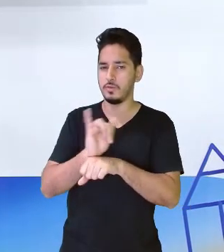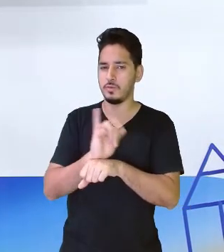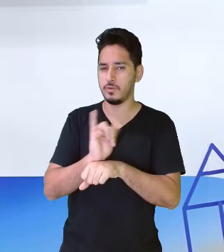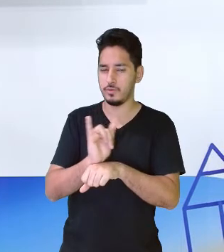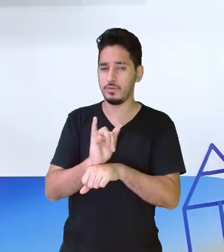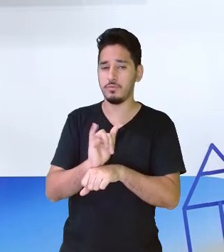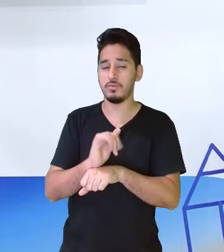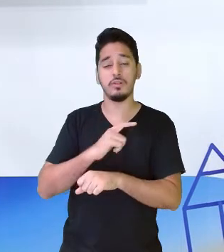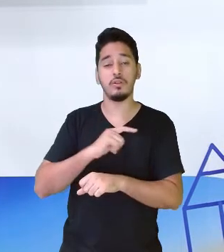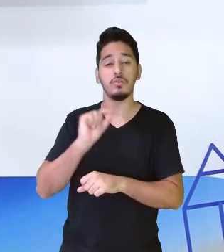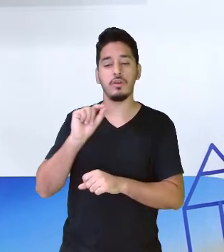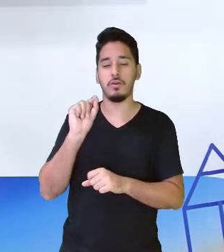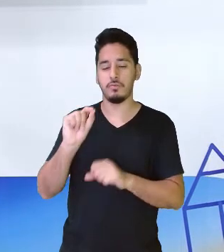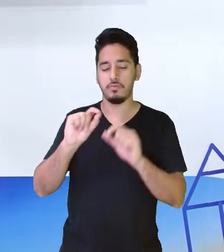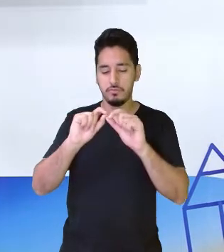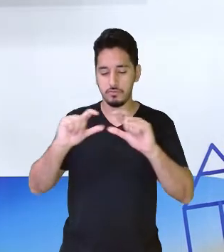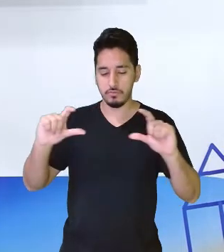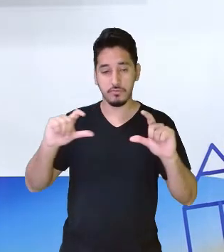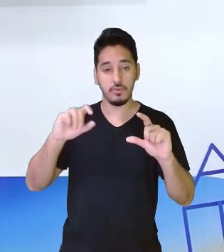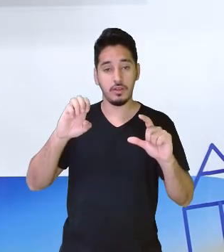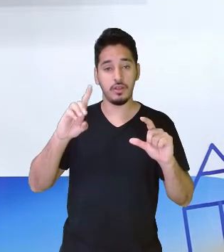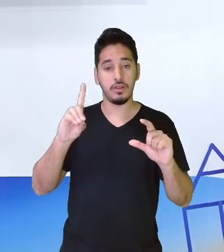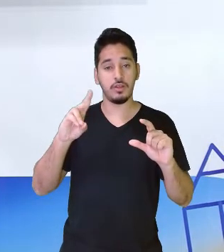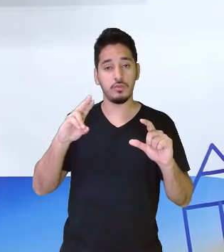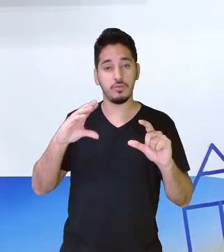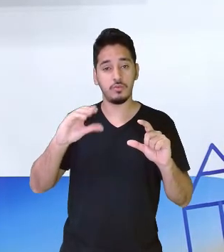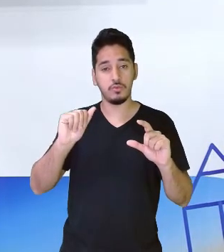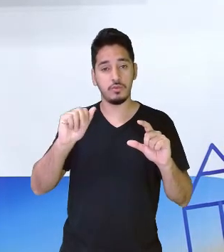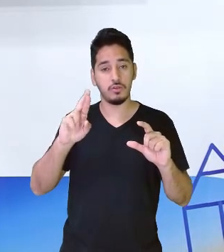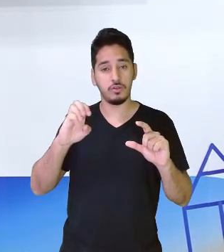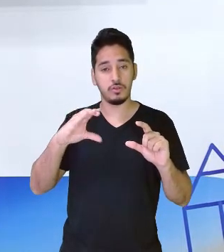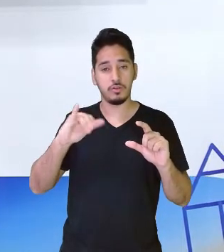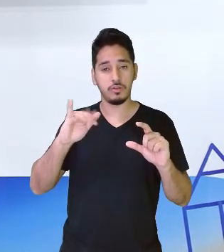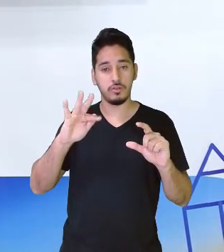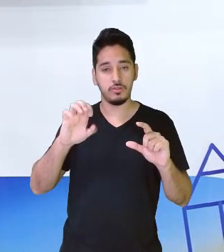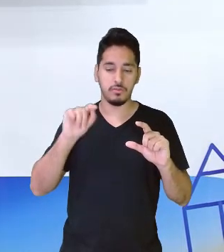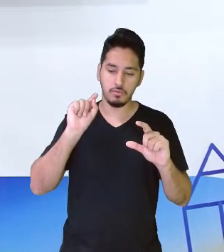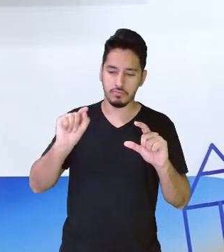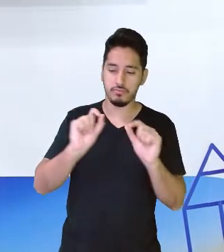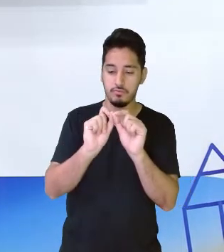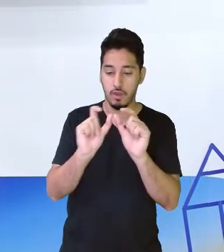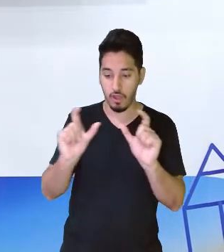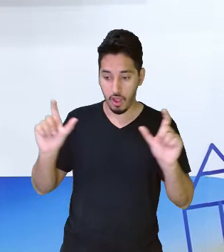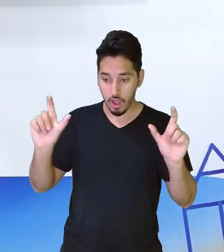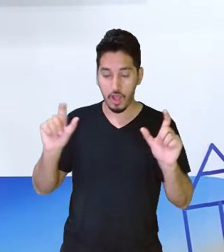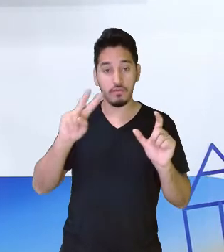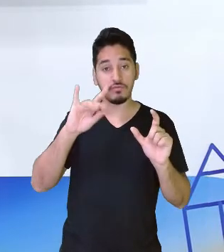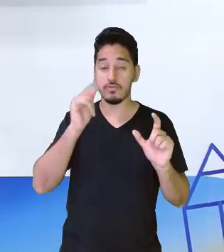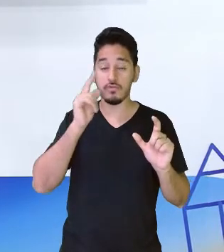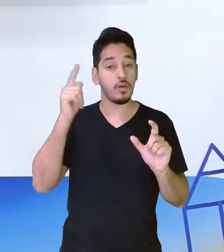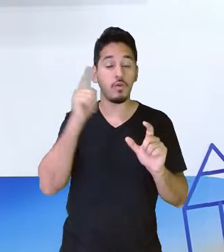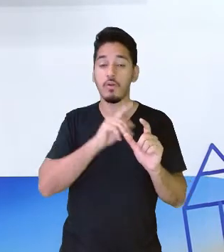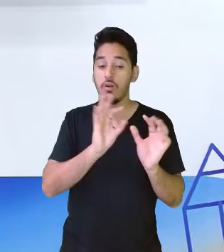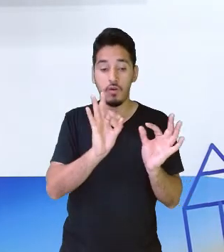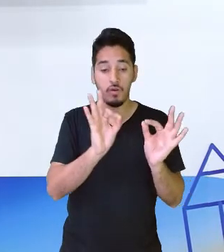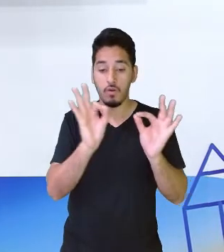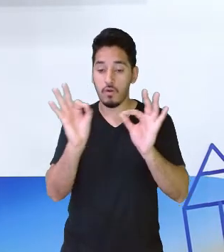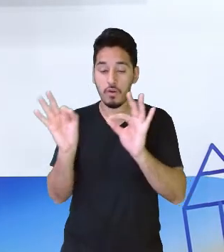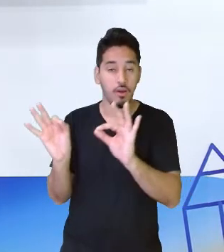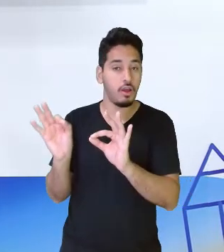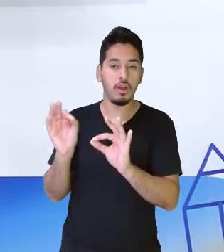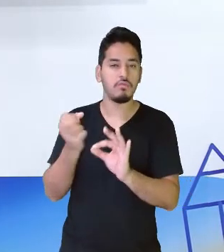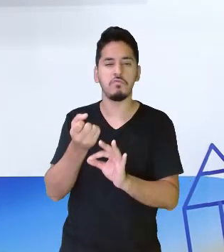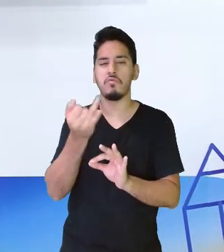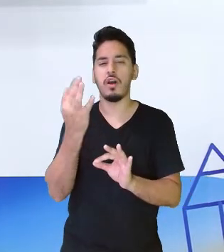acessar o canal Educa Recife. Lá, essas aulas ficam disponíveis para vocês assistirem quantas vezes você